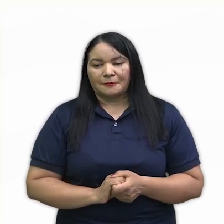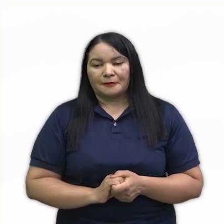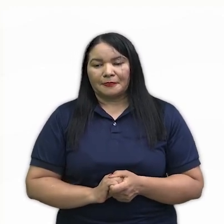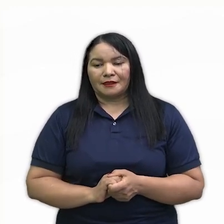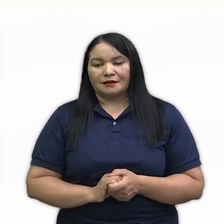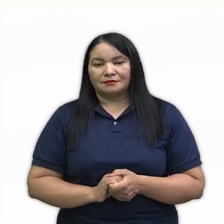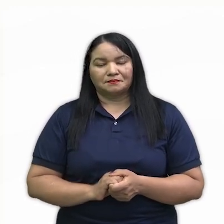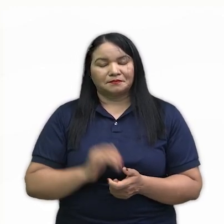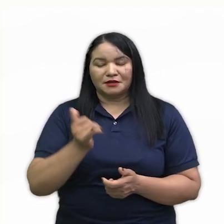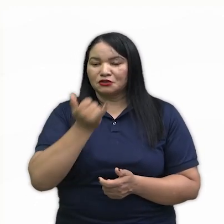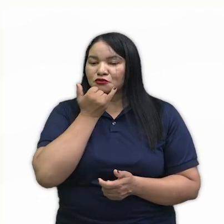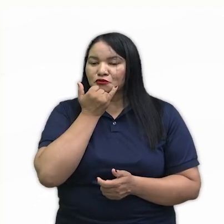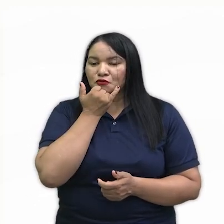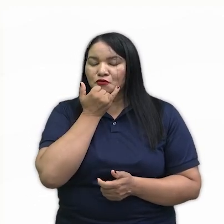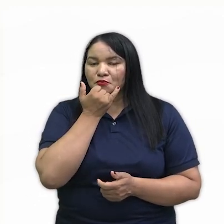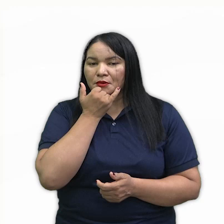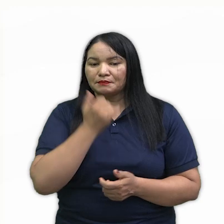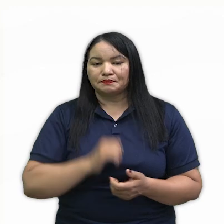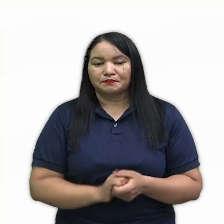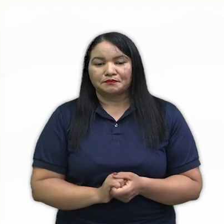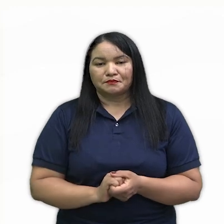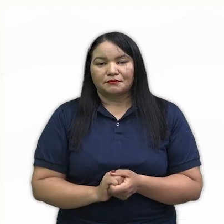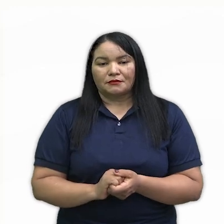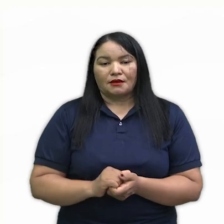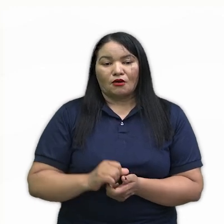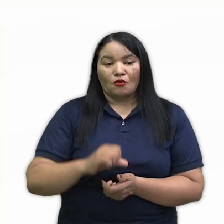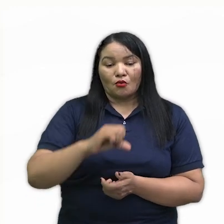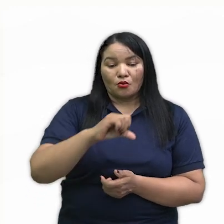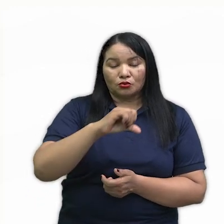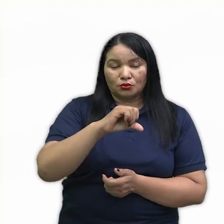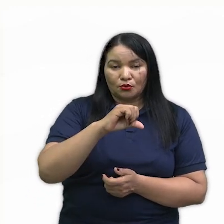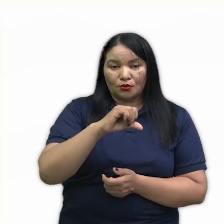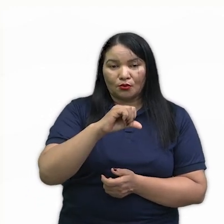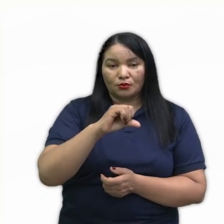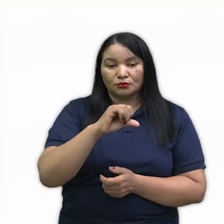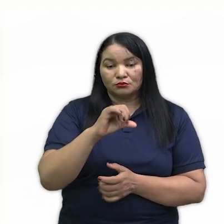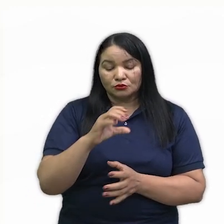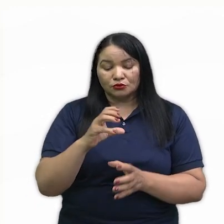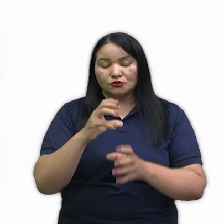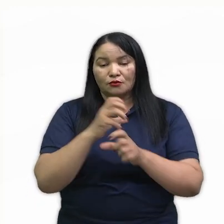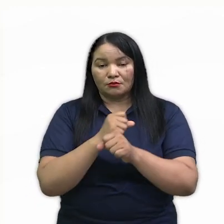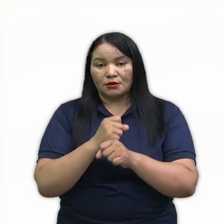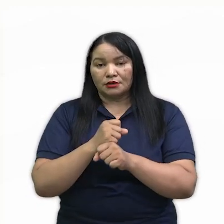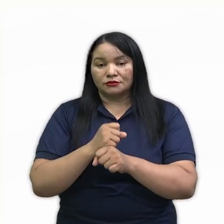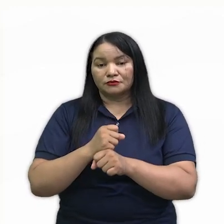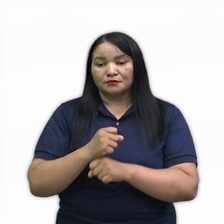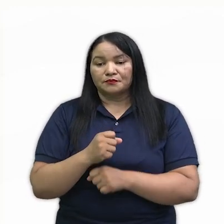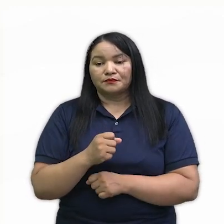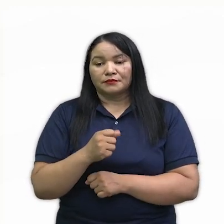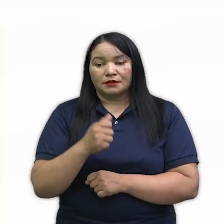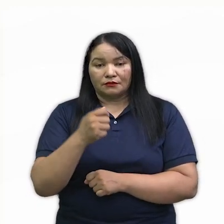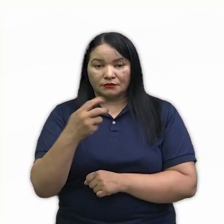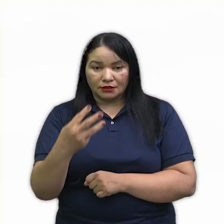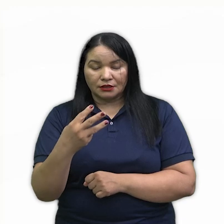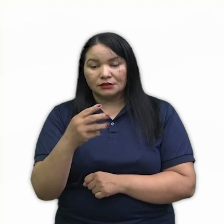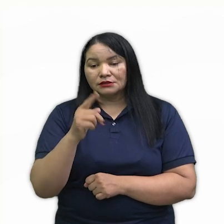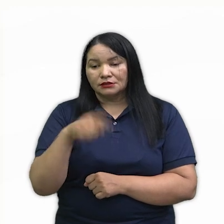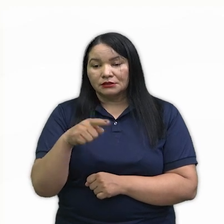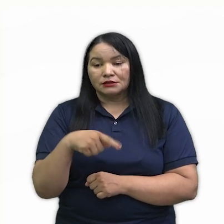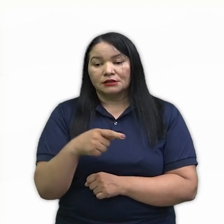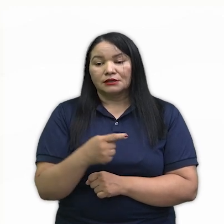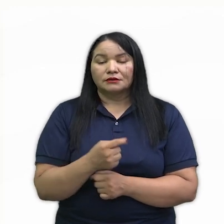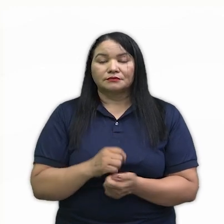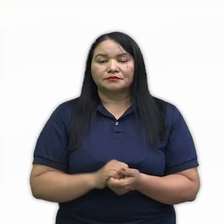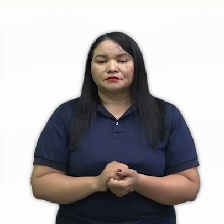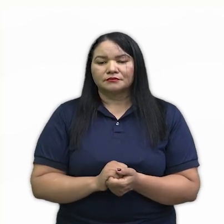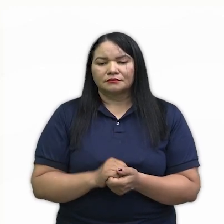perdão, com o 34, no caso, né, que é o 11º, é igual ao 10º termo, né? Então a gente vê que isso não